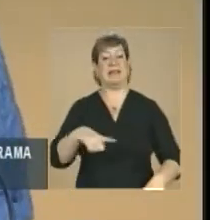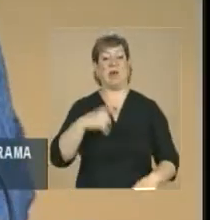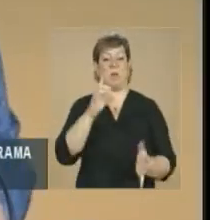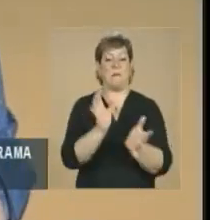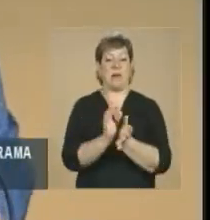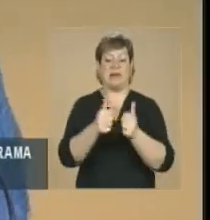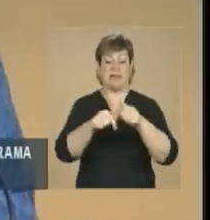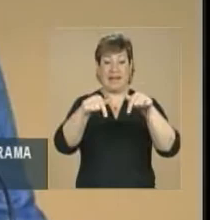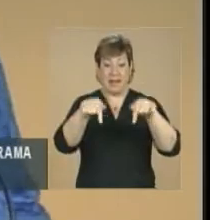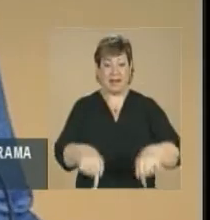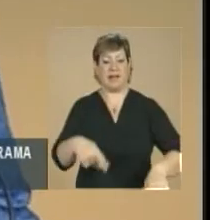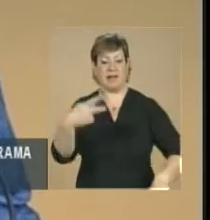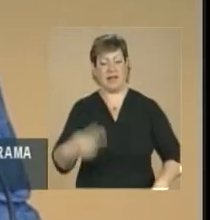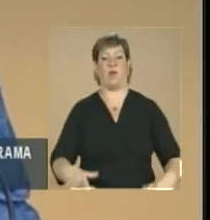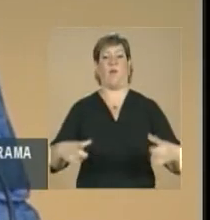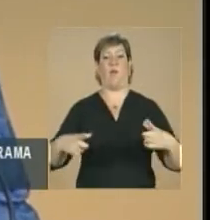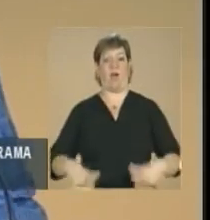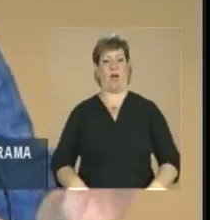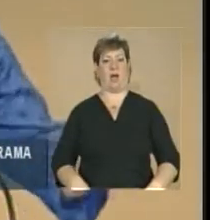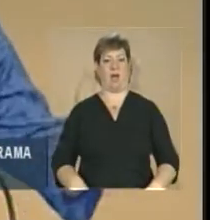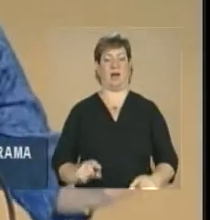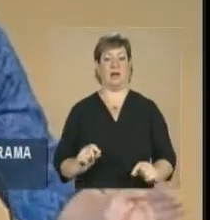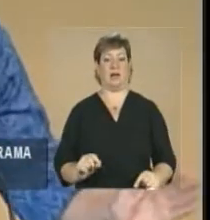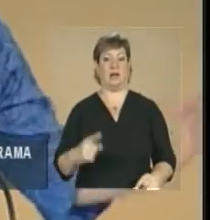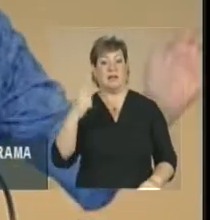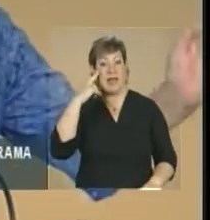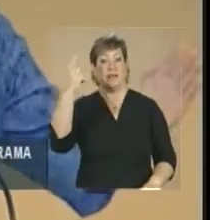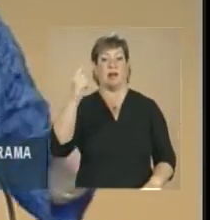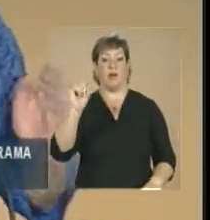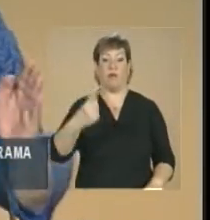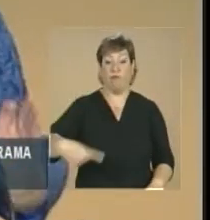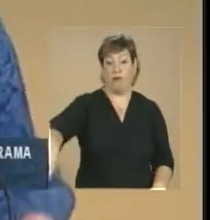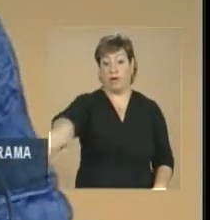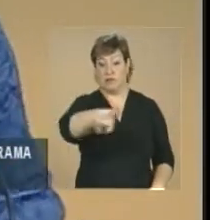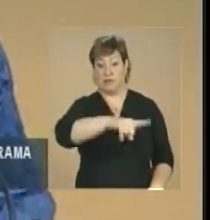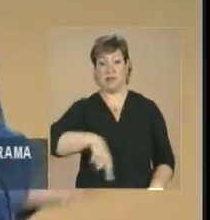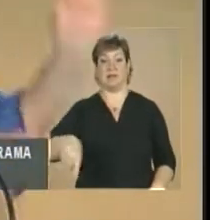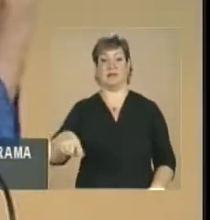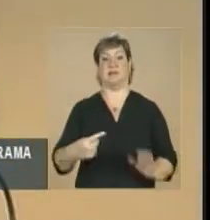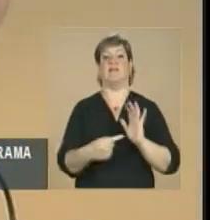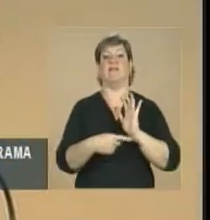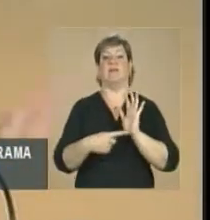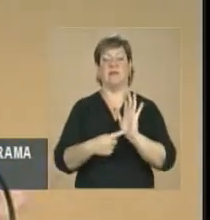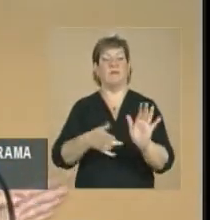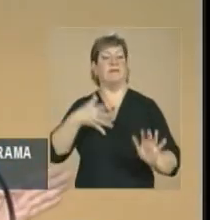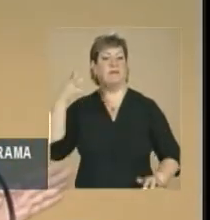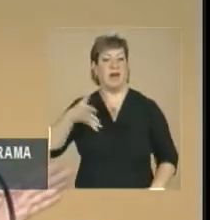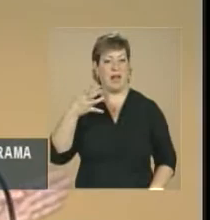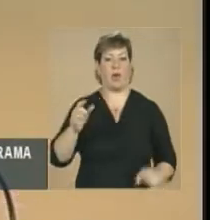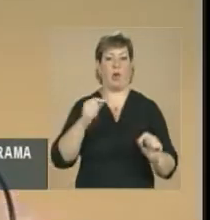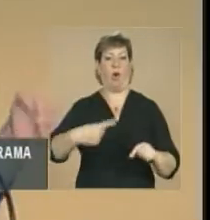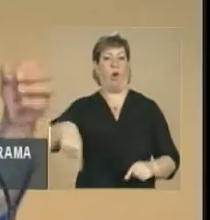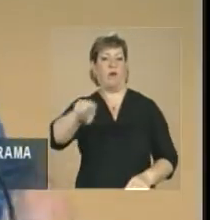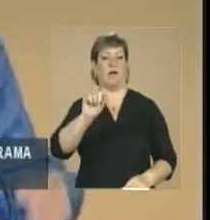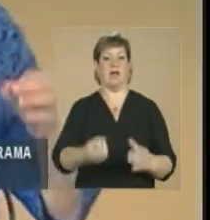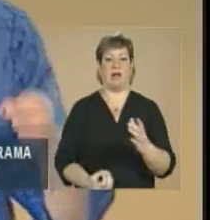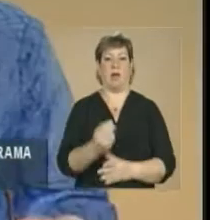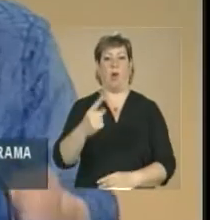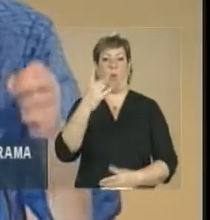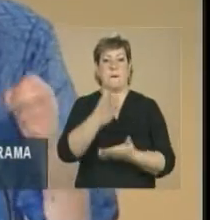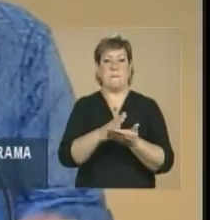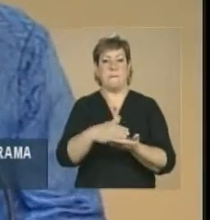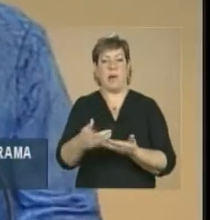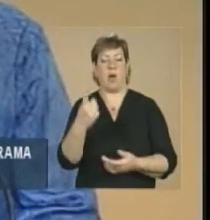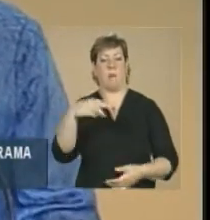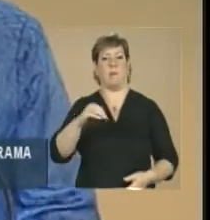aqui neste recinto, nas ideias que vocês expressaram, no que vocês lançaram. Uma parte do